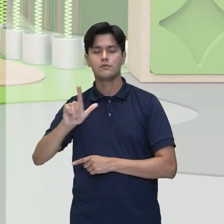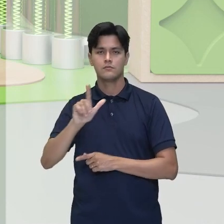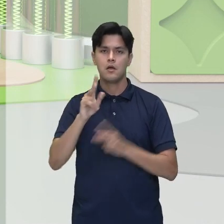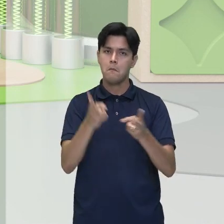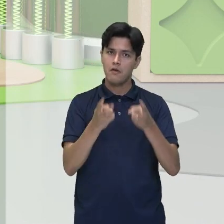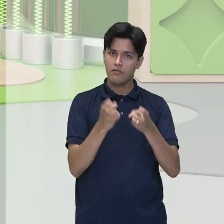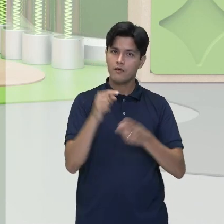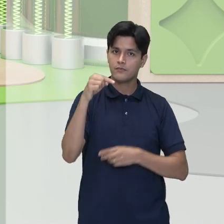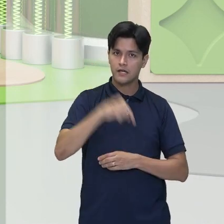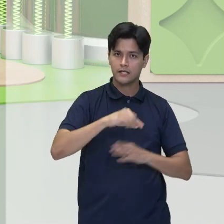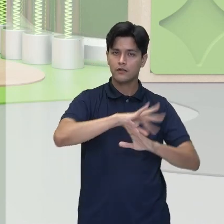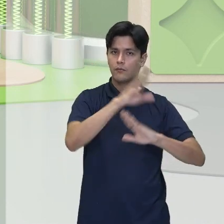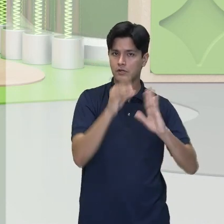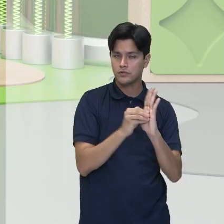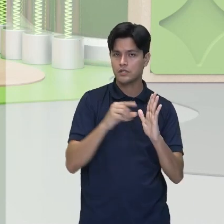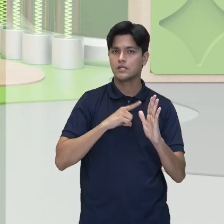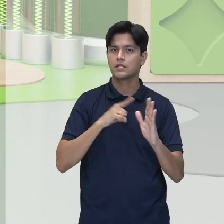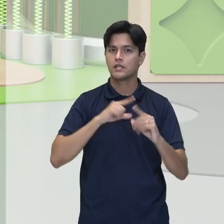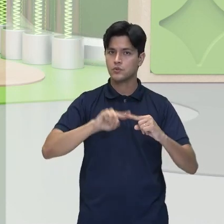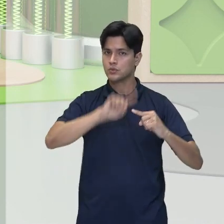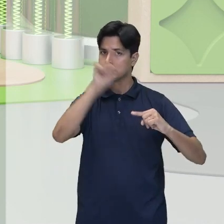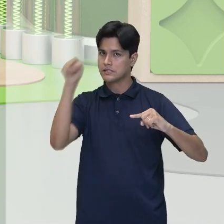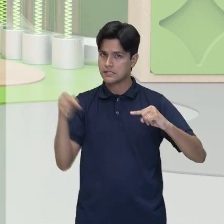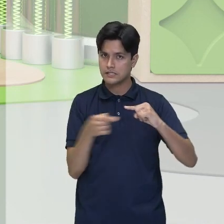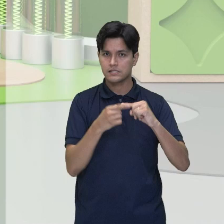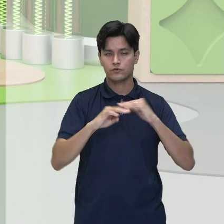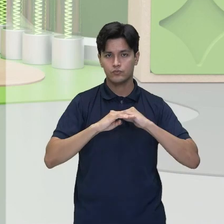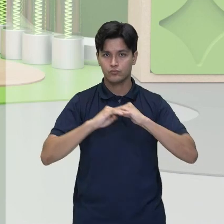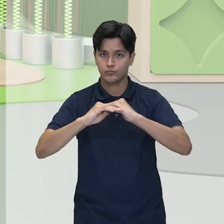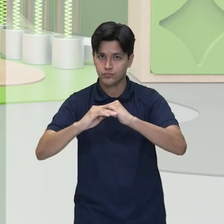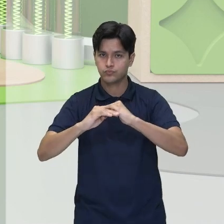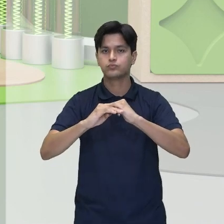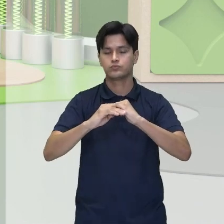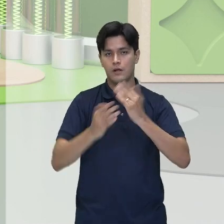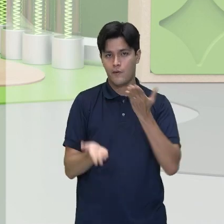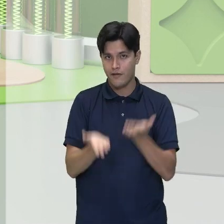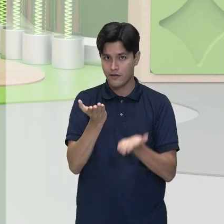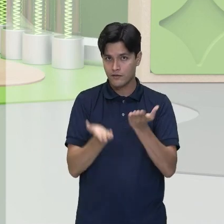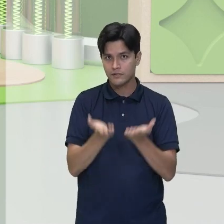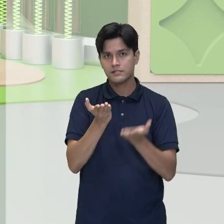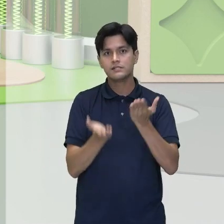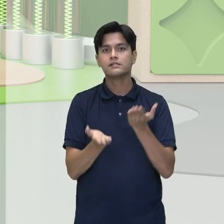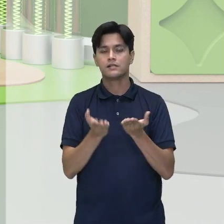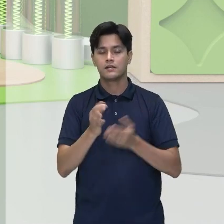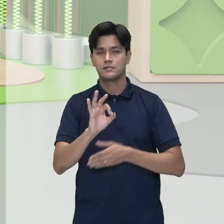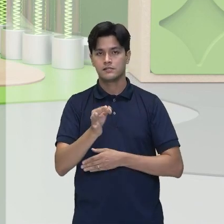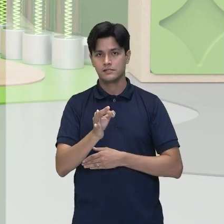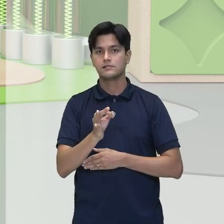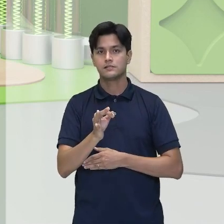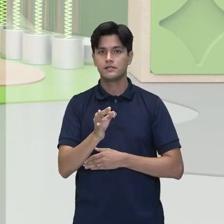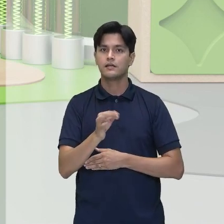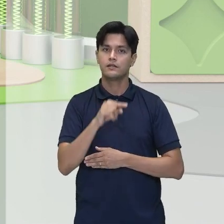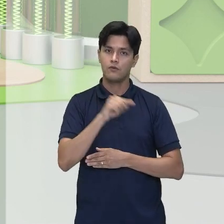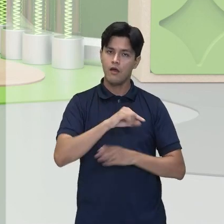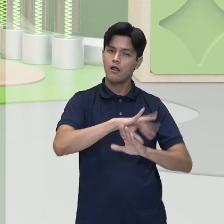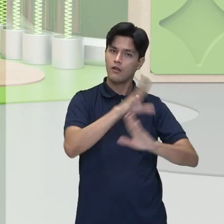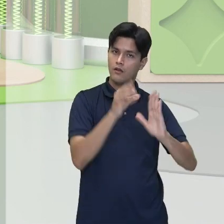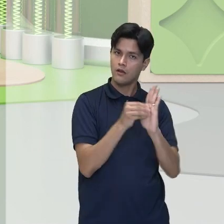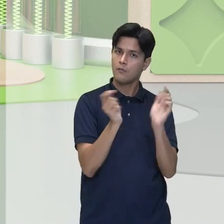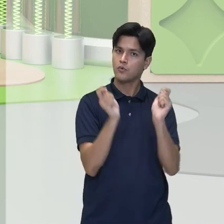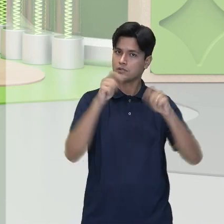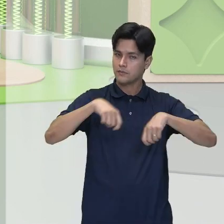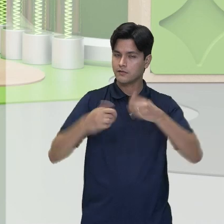vai contribuir para que esse clima ele permaneça estabilizado e a gente não veja tanta variação assim ao longo do tempo,